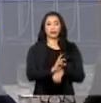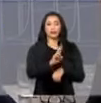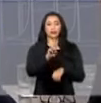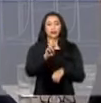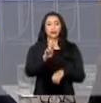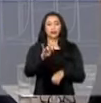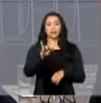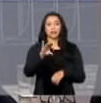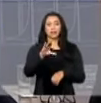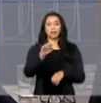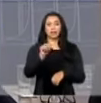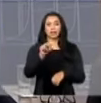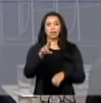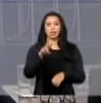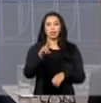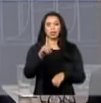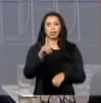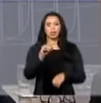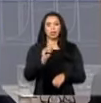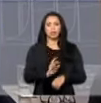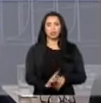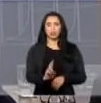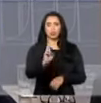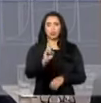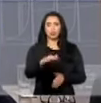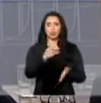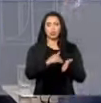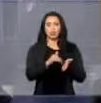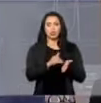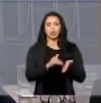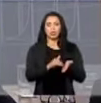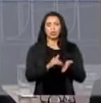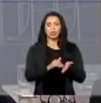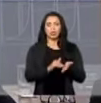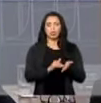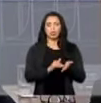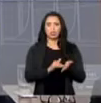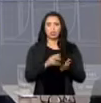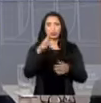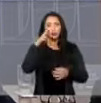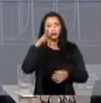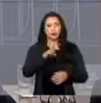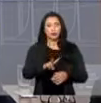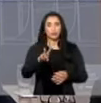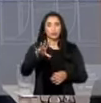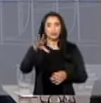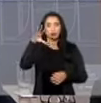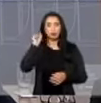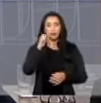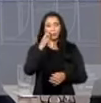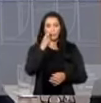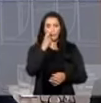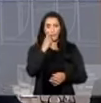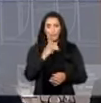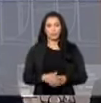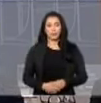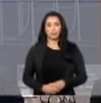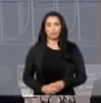Guirran, para se apresentar como secretário de audiovisual da Secretaria Especial da Cultura do Ministério da Cidadania.